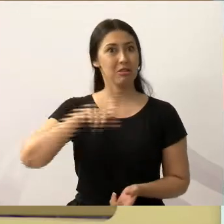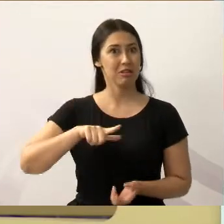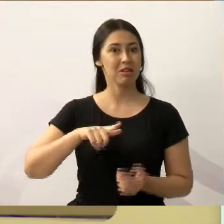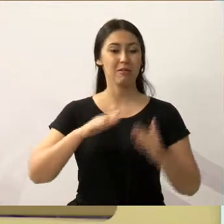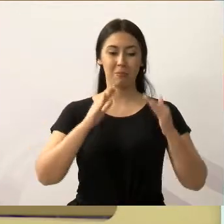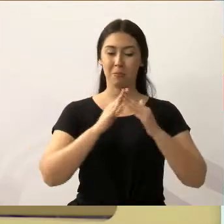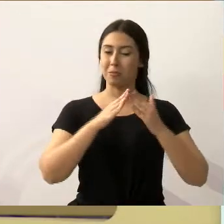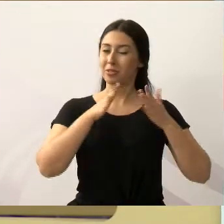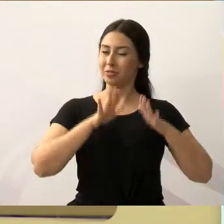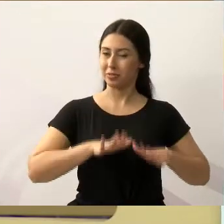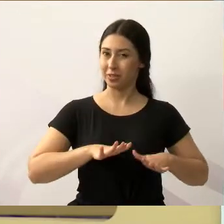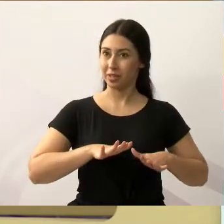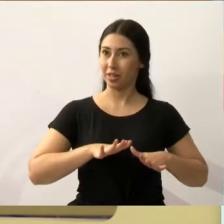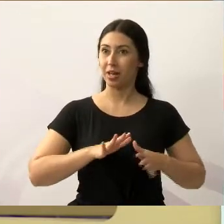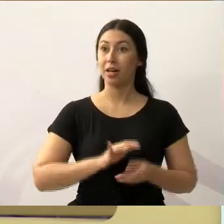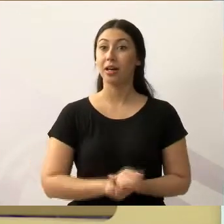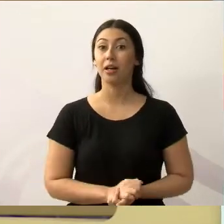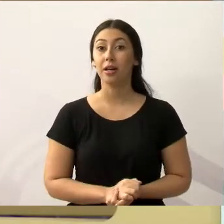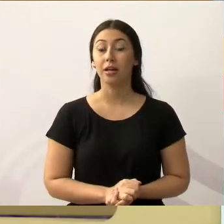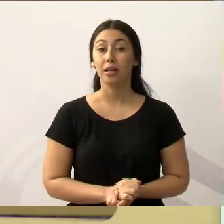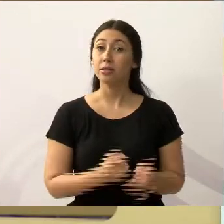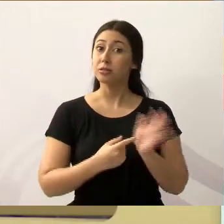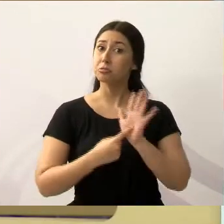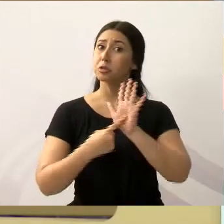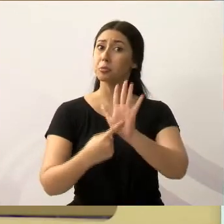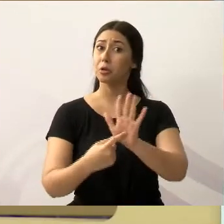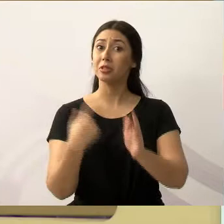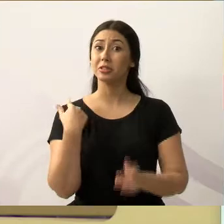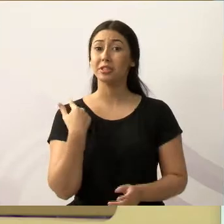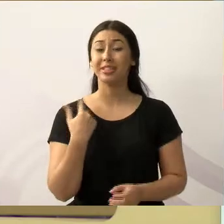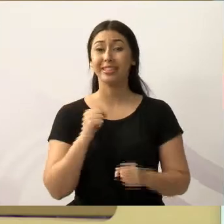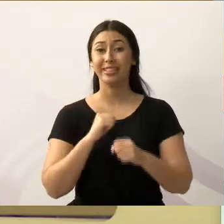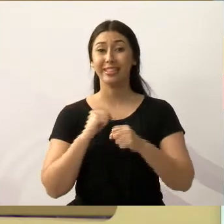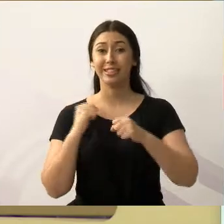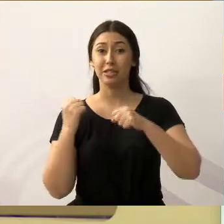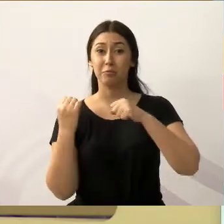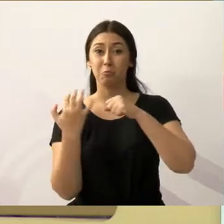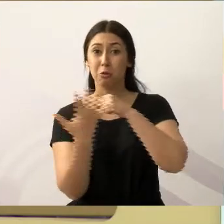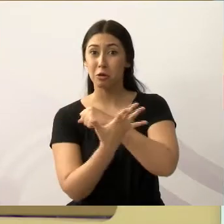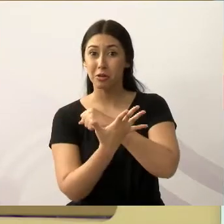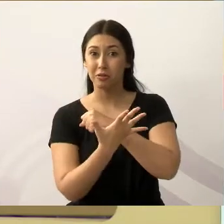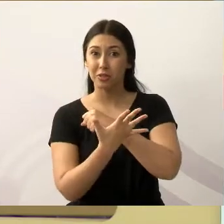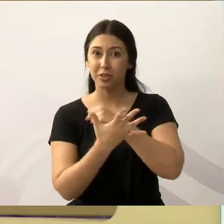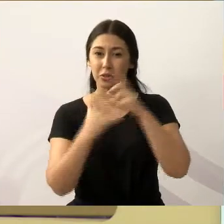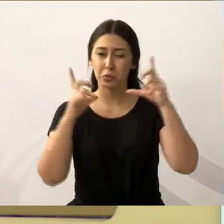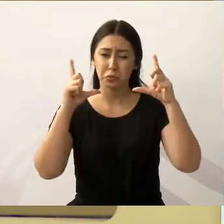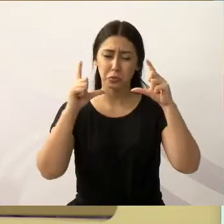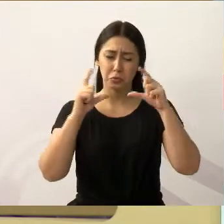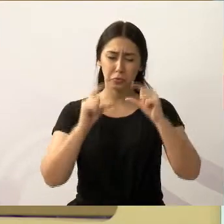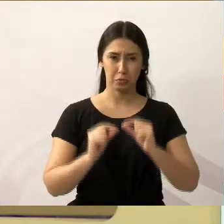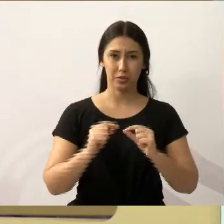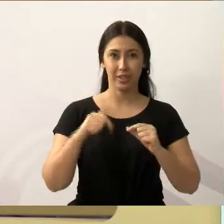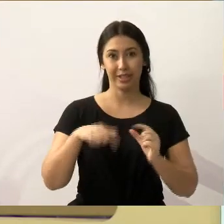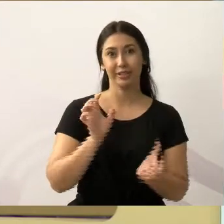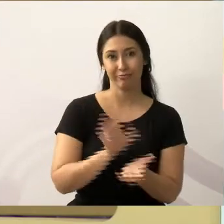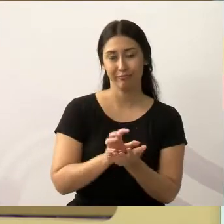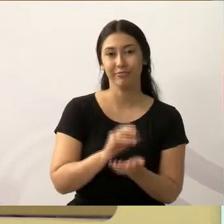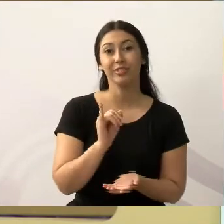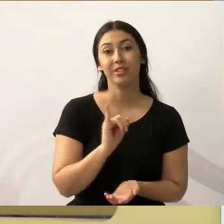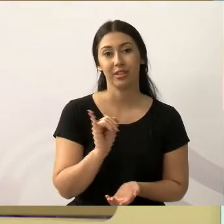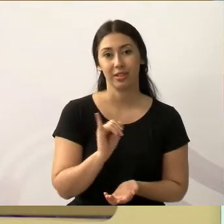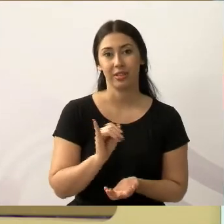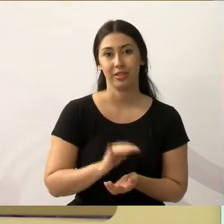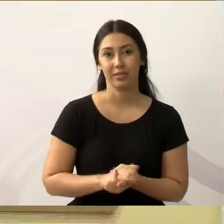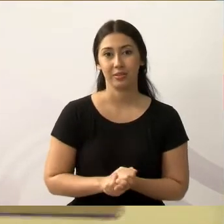final de semana, e isso justifica a evolução da doença na nossa cidade. Então, a população de Jacareí, ainda que a gente tenha